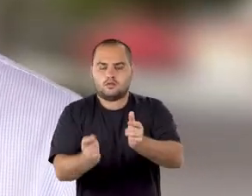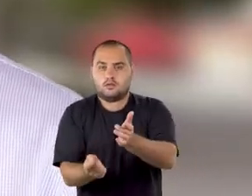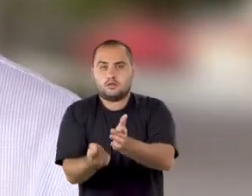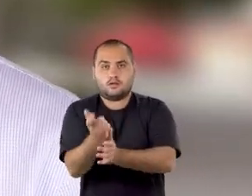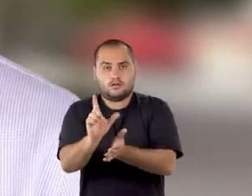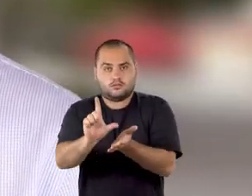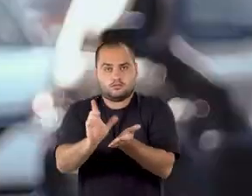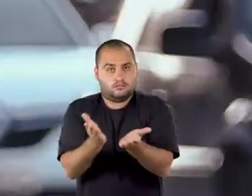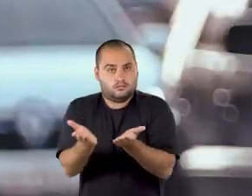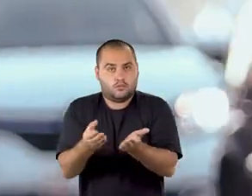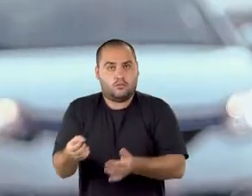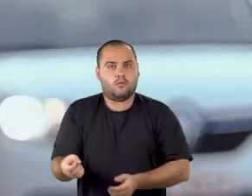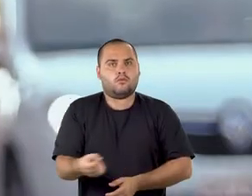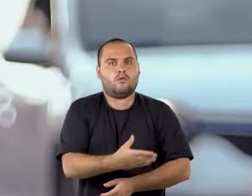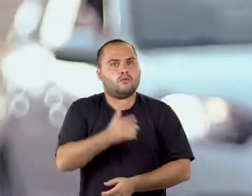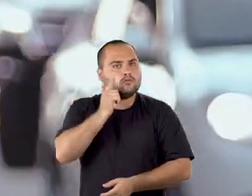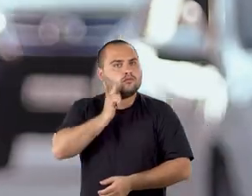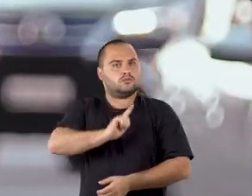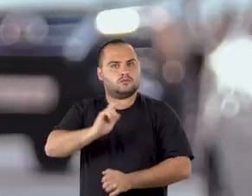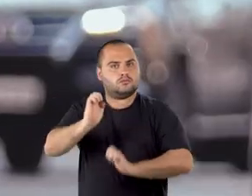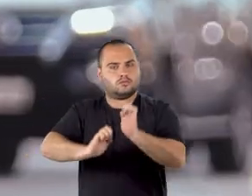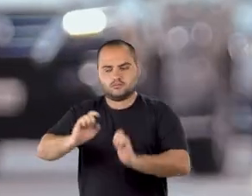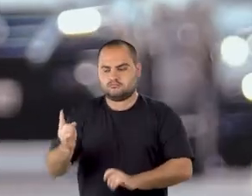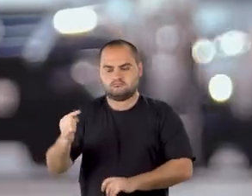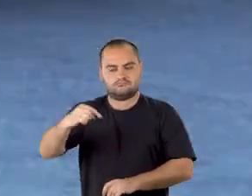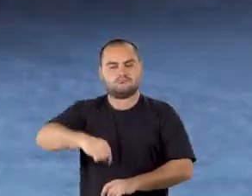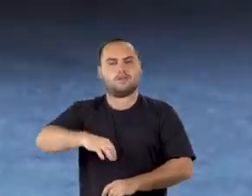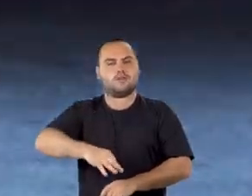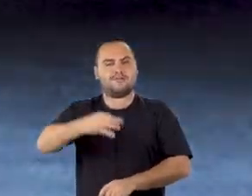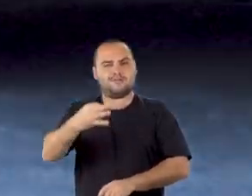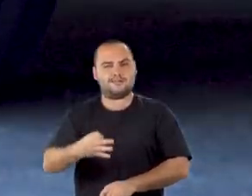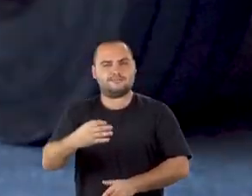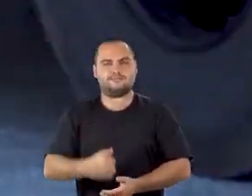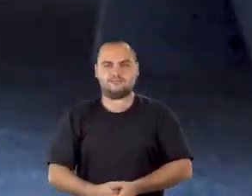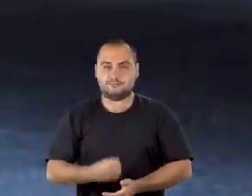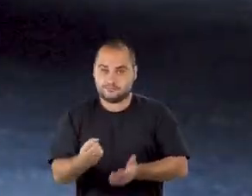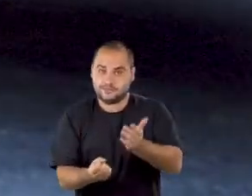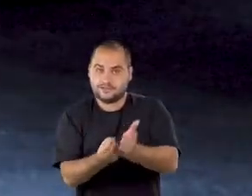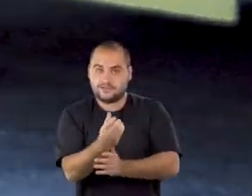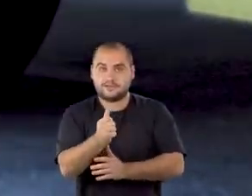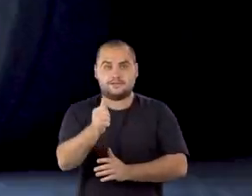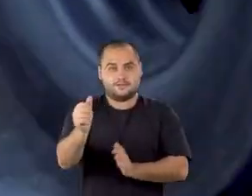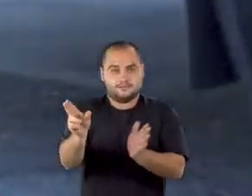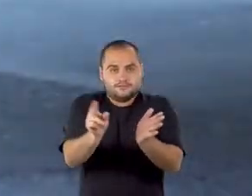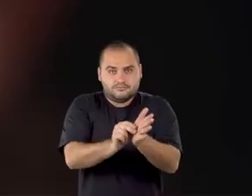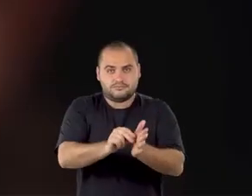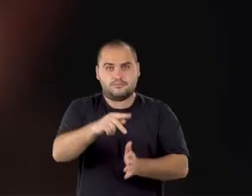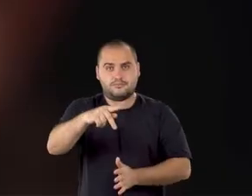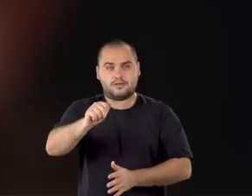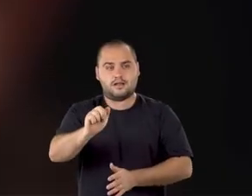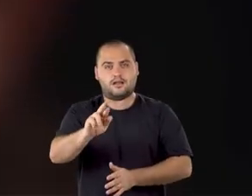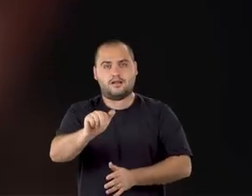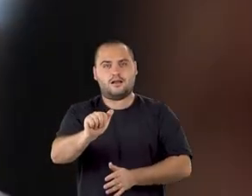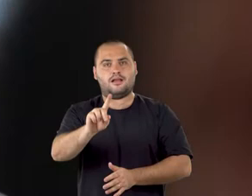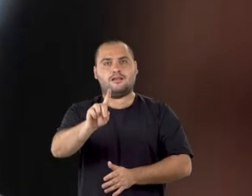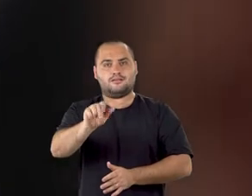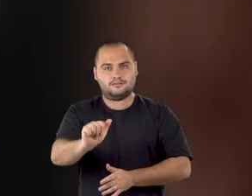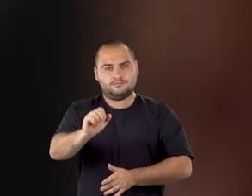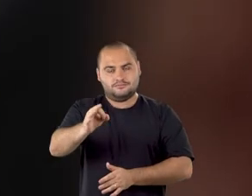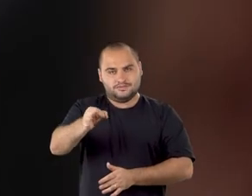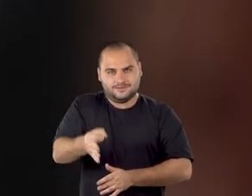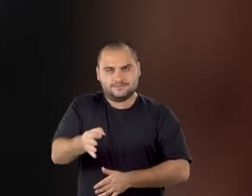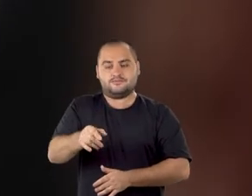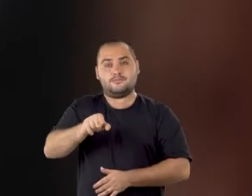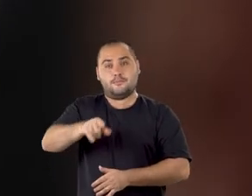nova licitação para trazer uma empresa de qualidade. Vamos implantar o aplicativo Parada Certa, para